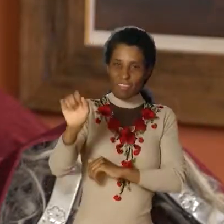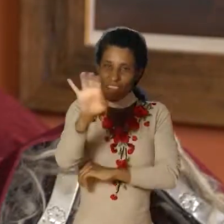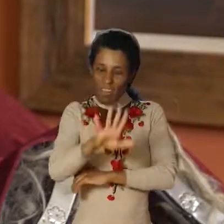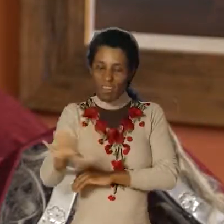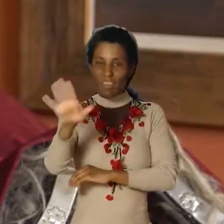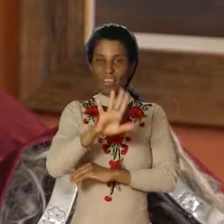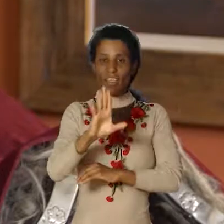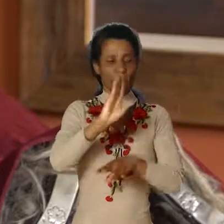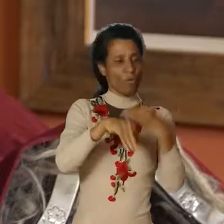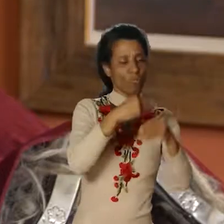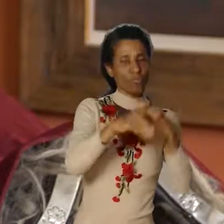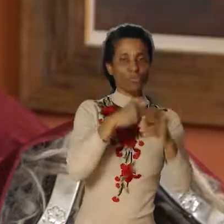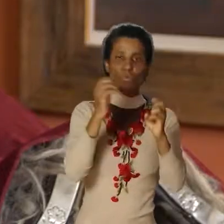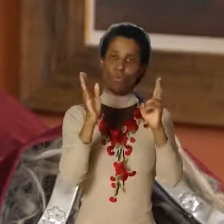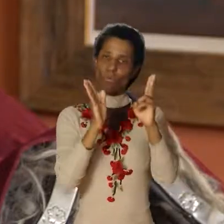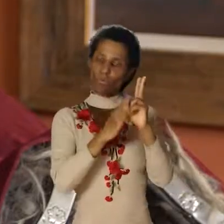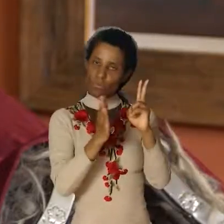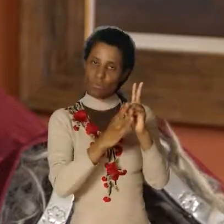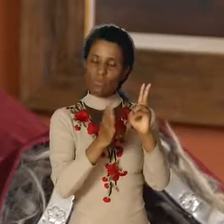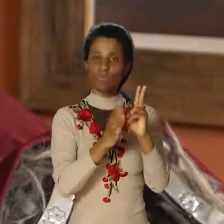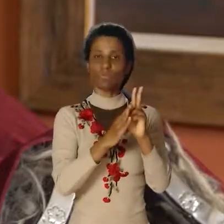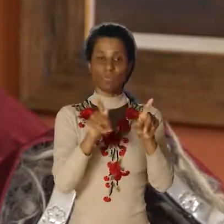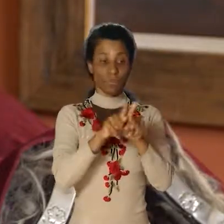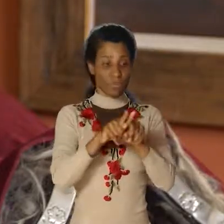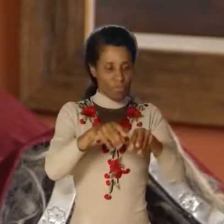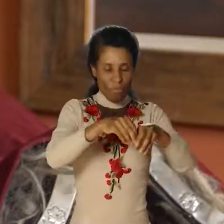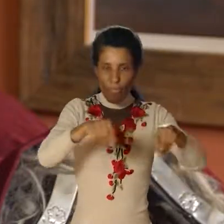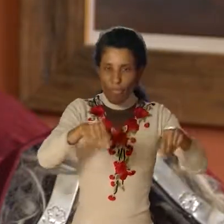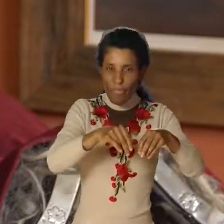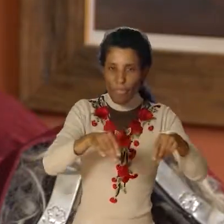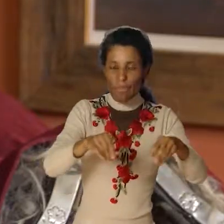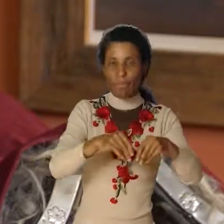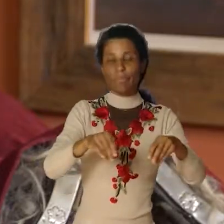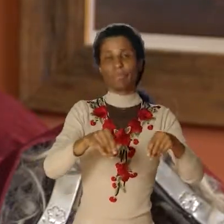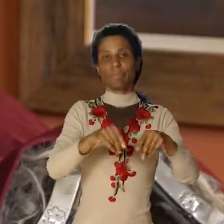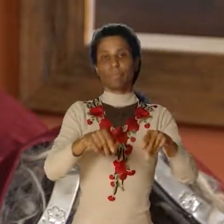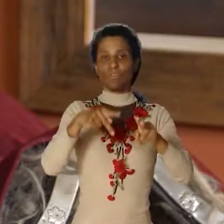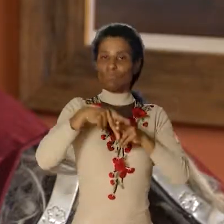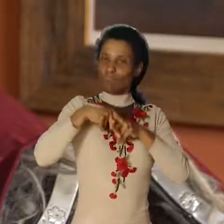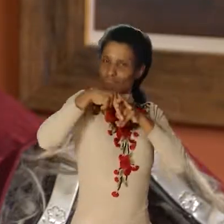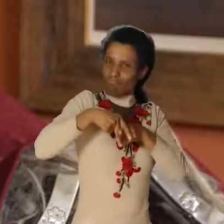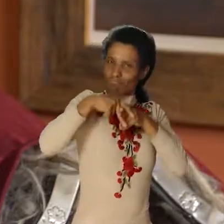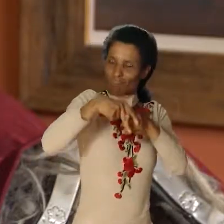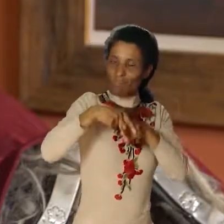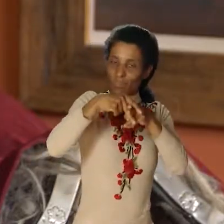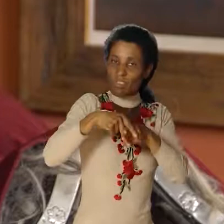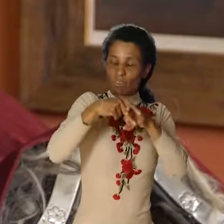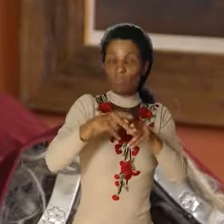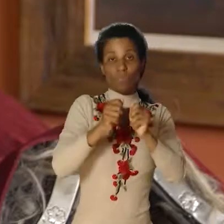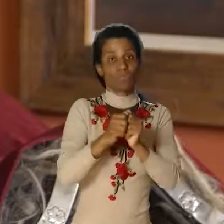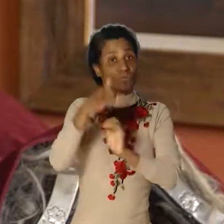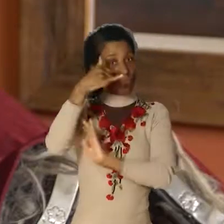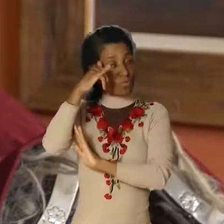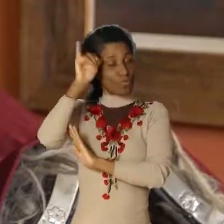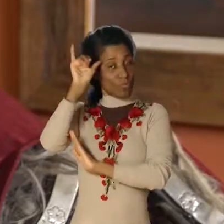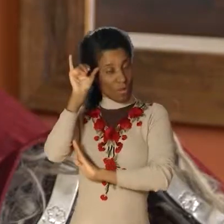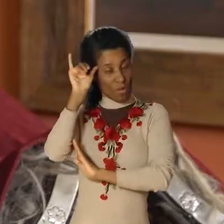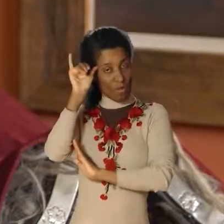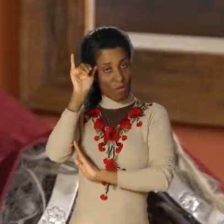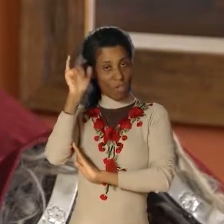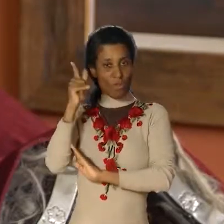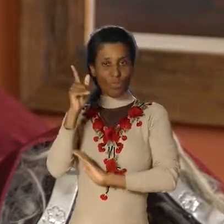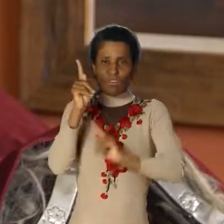com os povos originários, os indígenas, ele vai se estabelecer na terra, ele vai, com o cavalo e com o